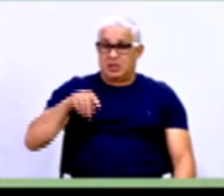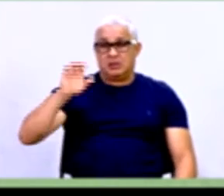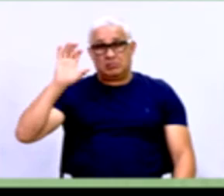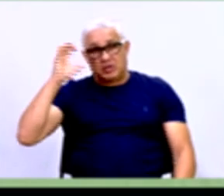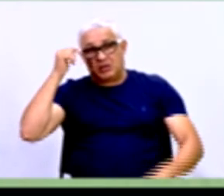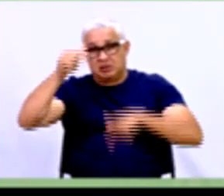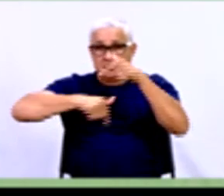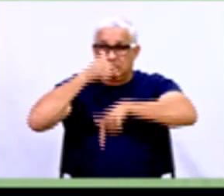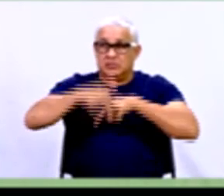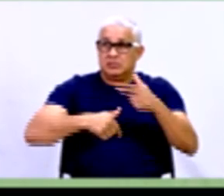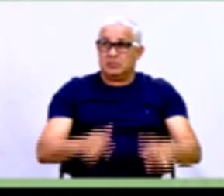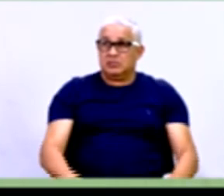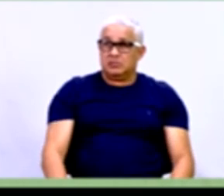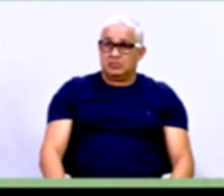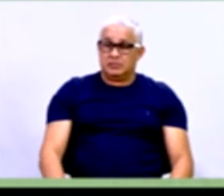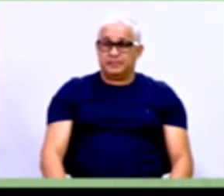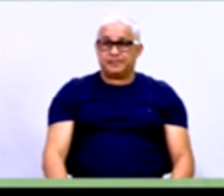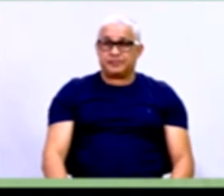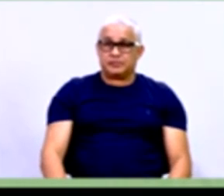trabalho? Professor Willis?